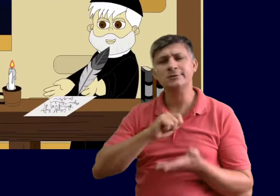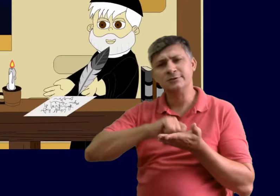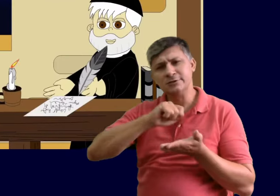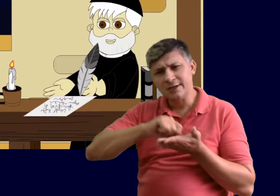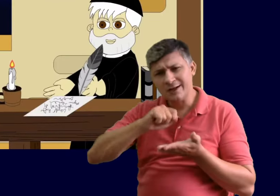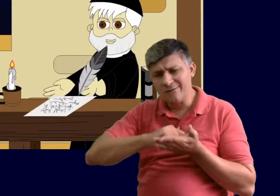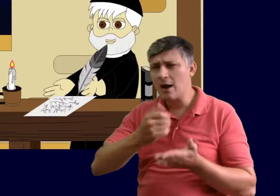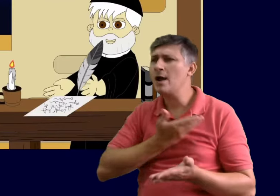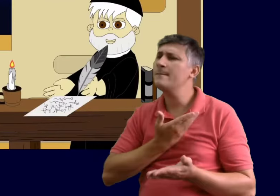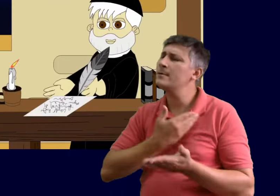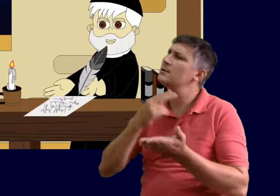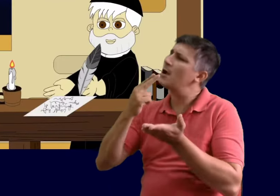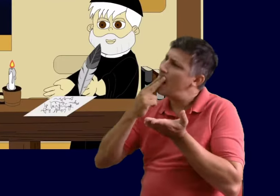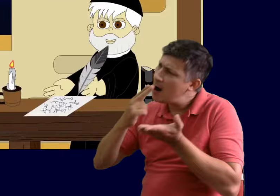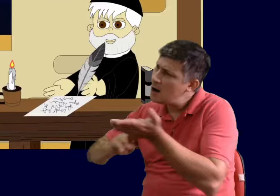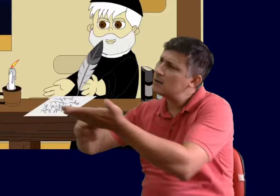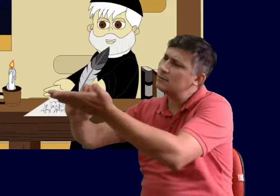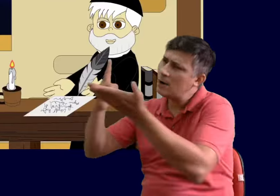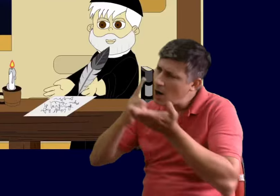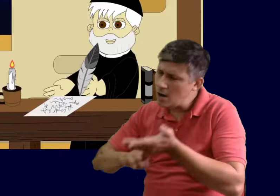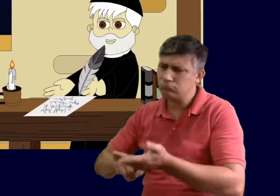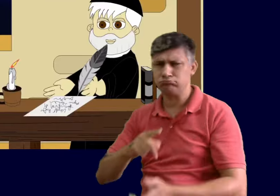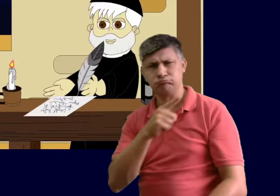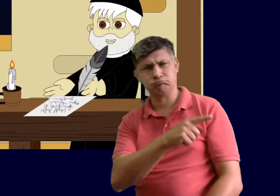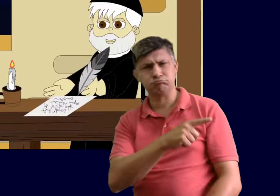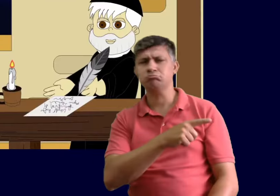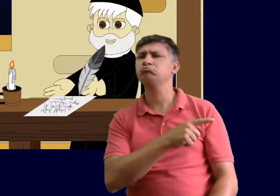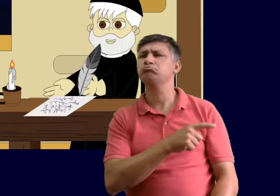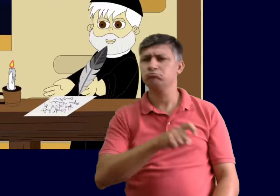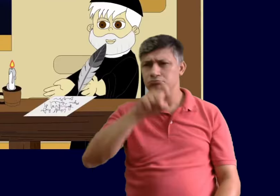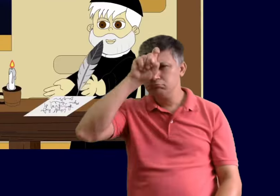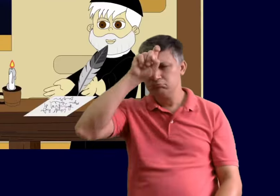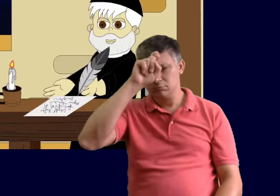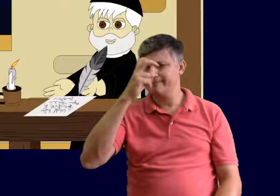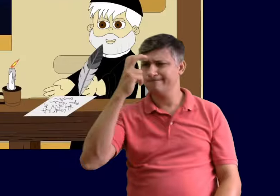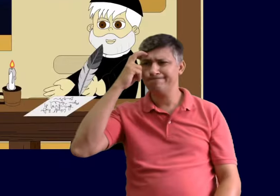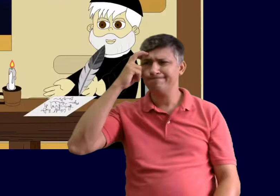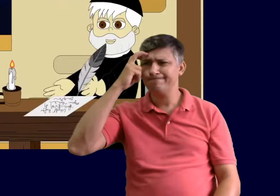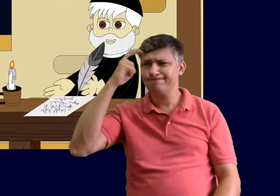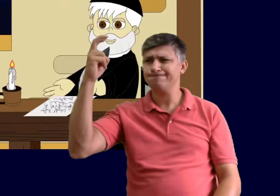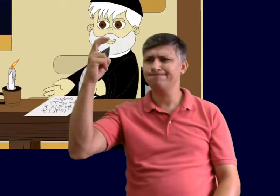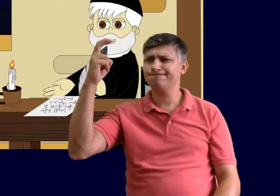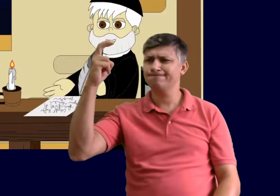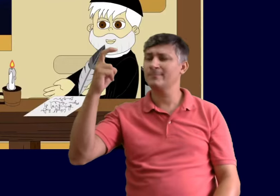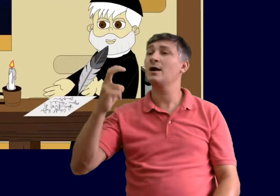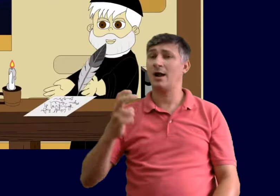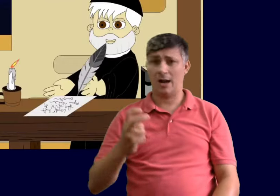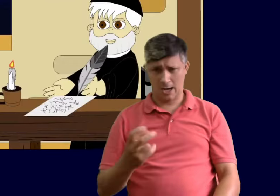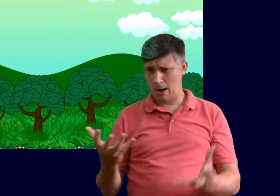a um amigo, exaltando a inteligência do garoto. Era um garoto brilhante.